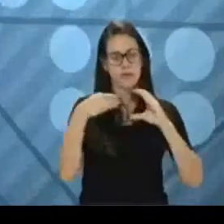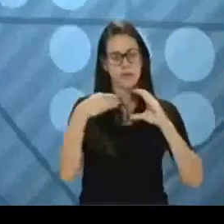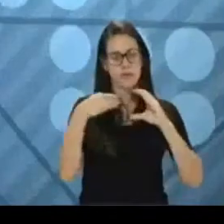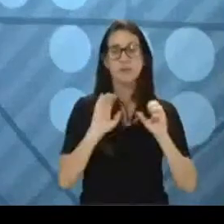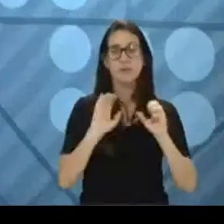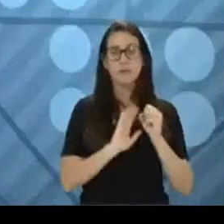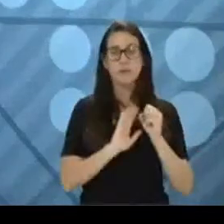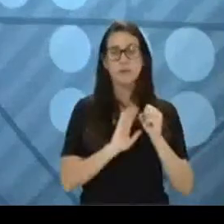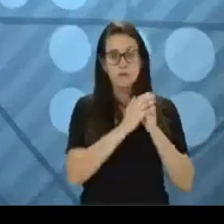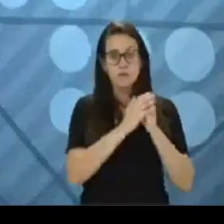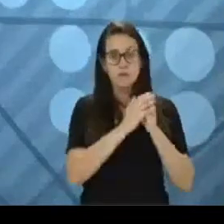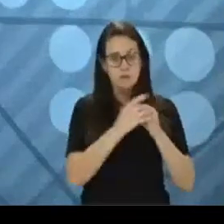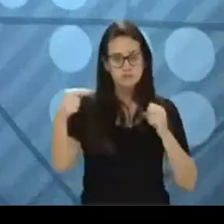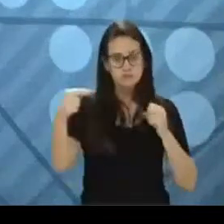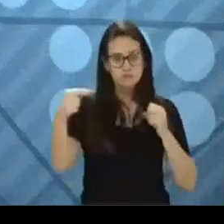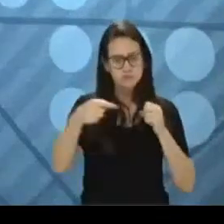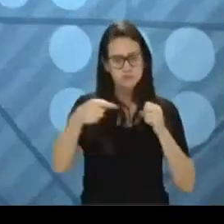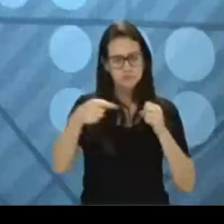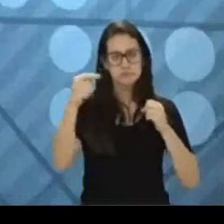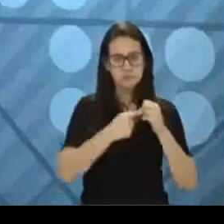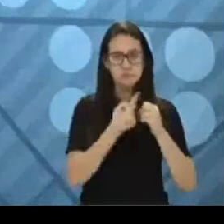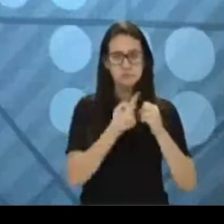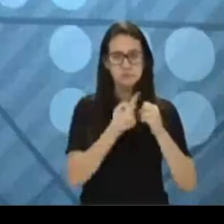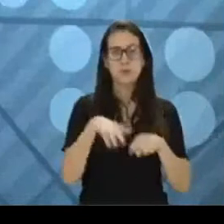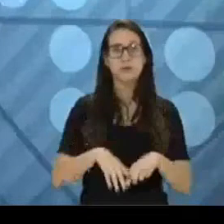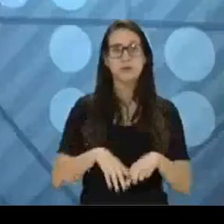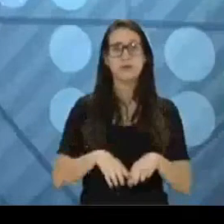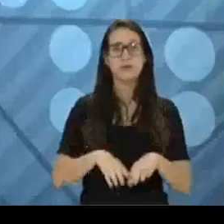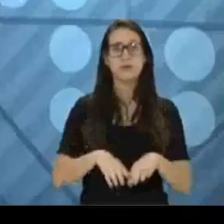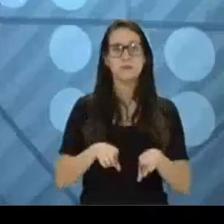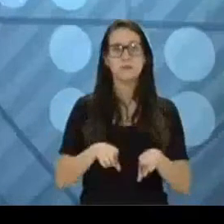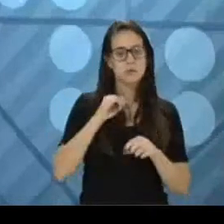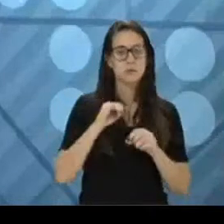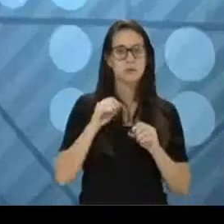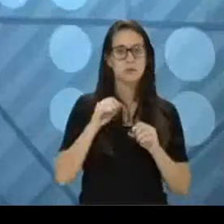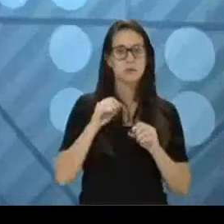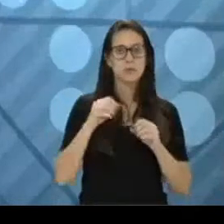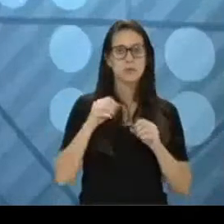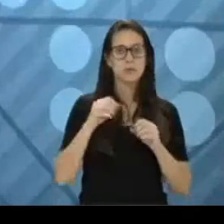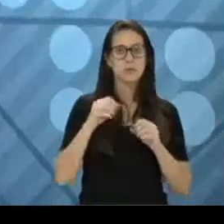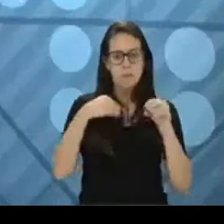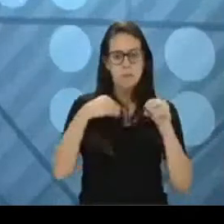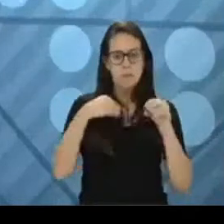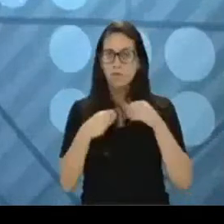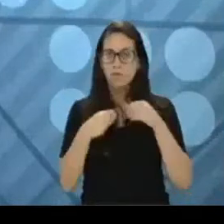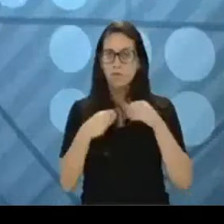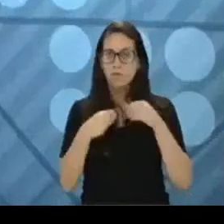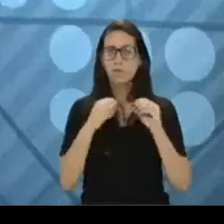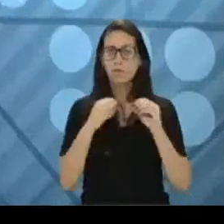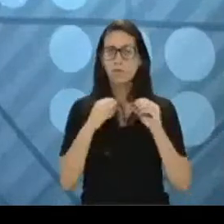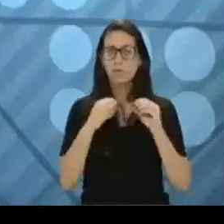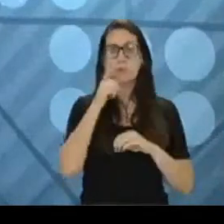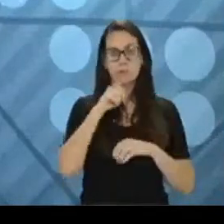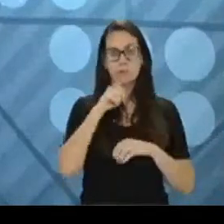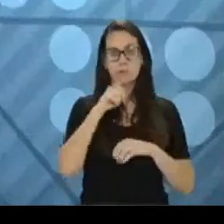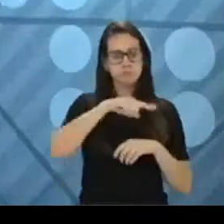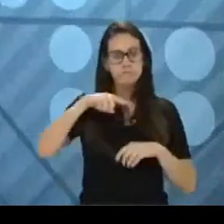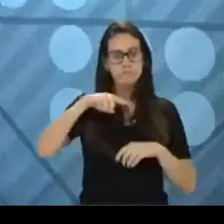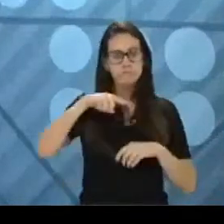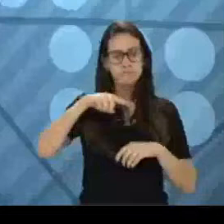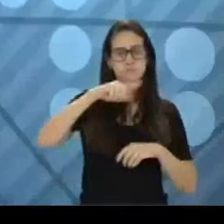de permeabilidade seletiva e essa função de fluidez, então ela consegue ter mobilização, ter um movimento